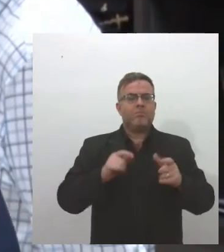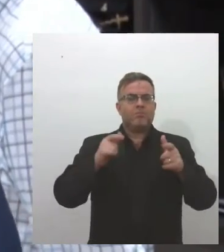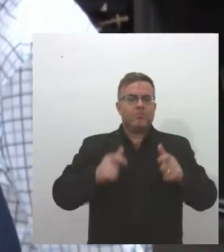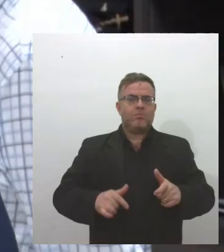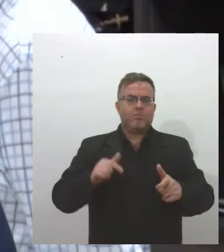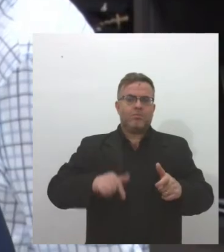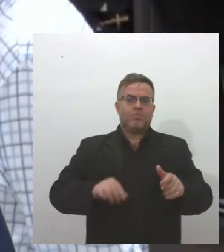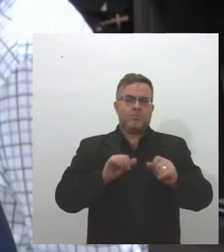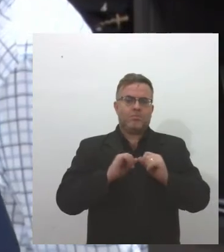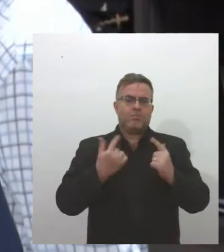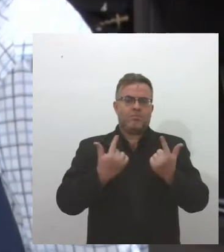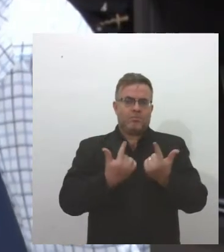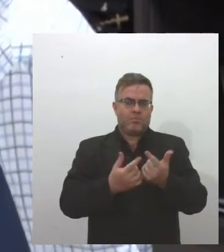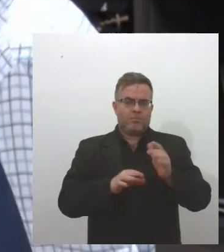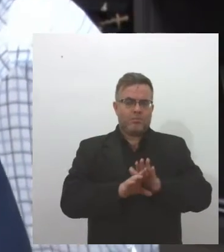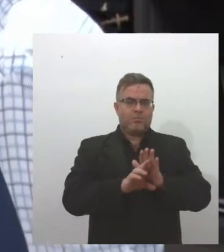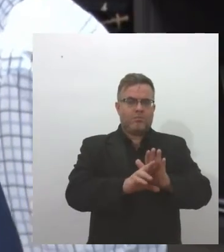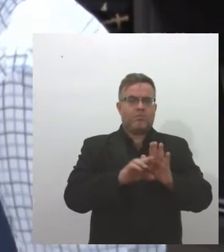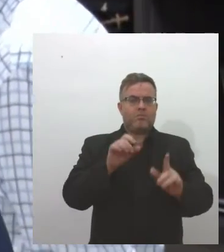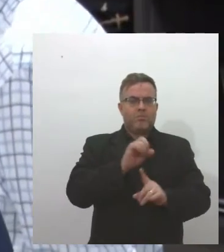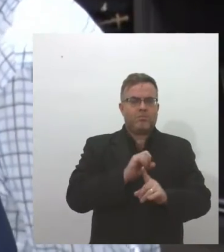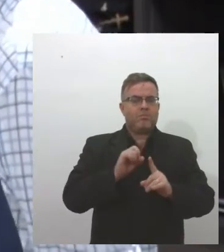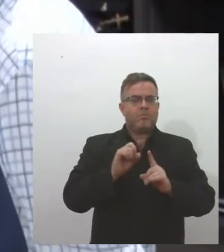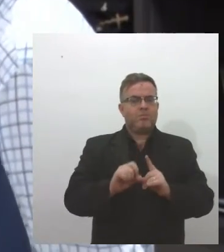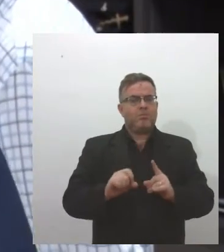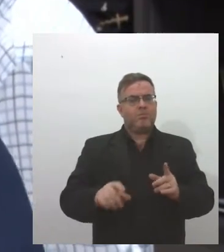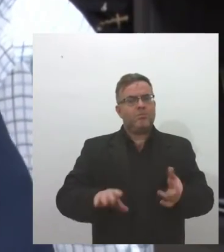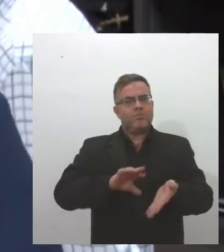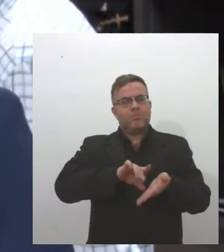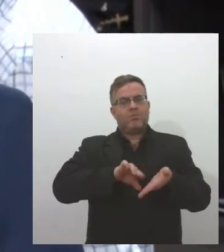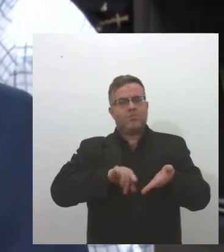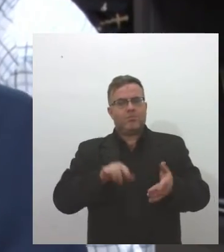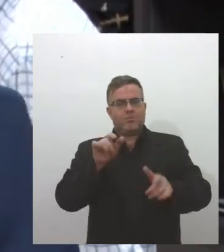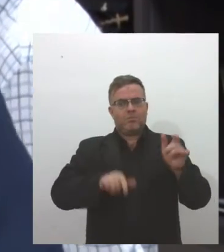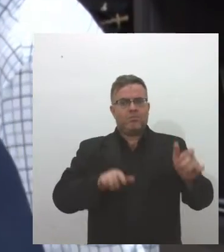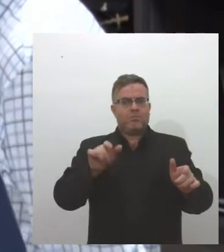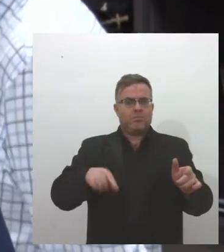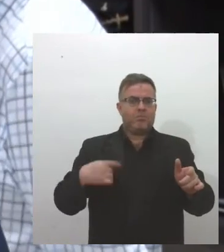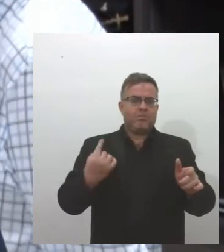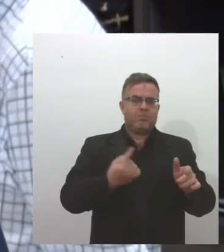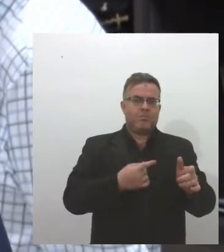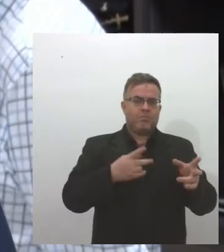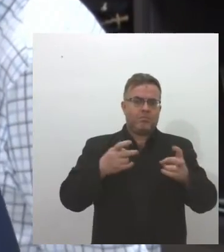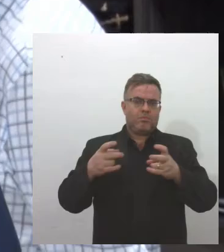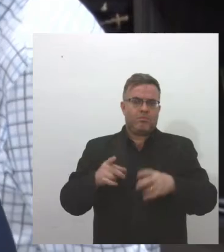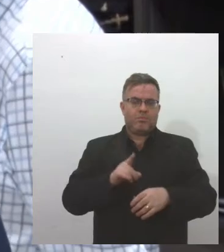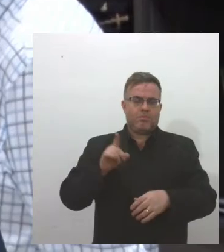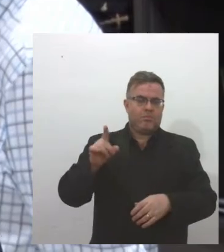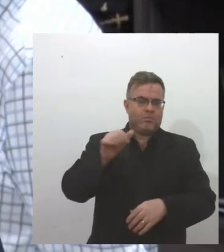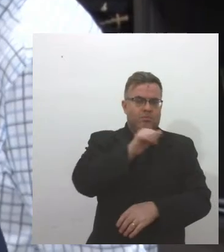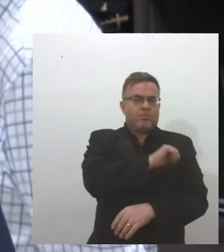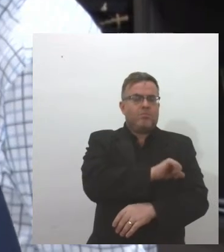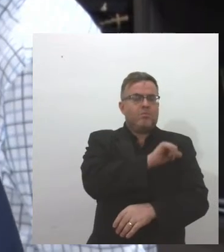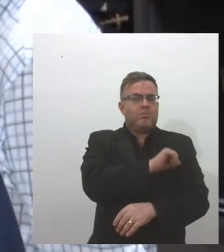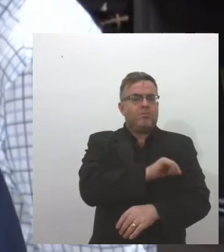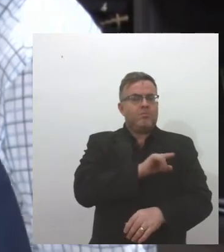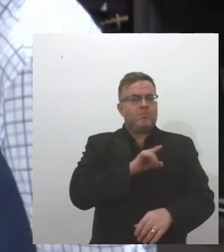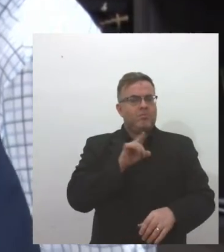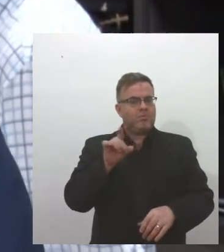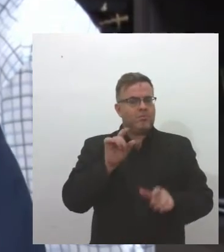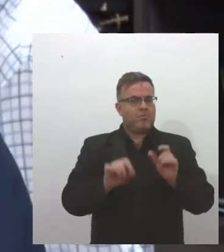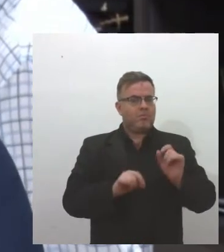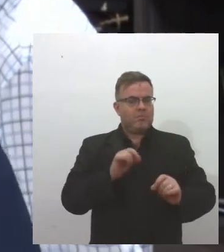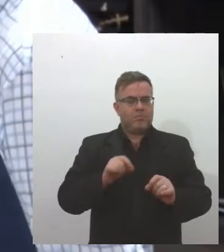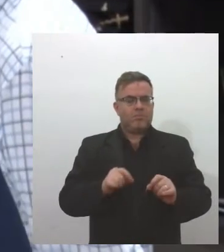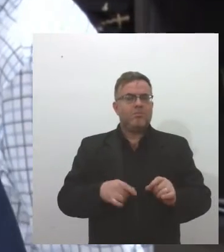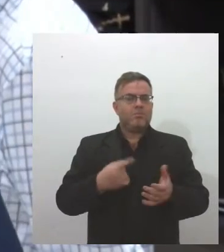representa a sociedade como um todo, é uma casa plural. E nós temos exemplo do estado do Rio de Janeiro, da qual a casa legislativa de lá foi a